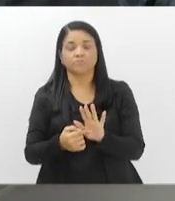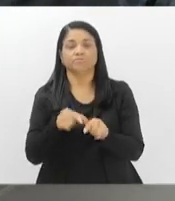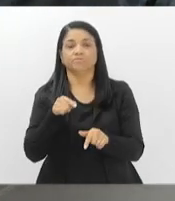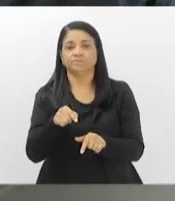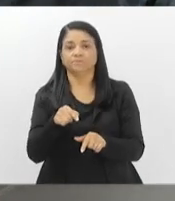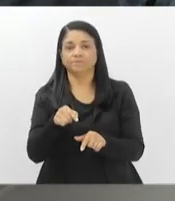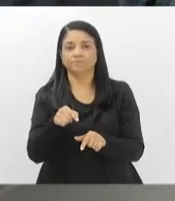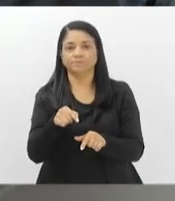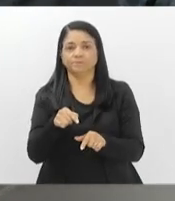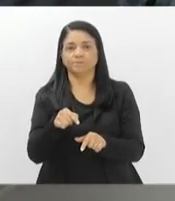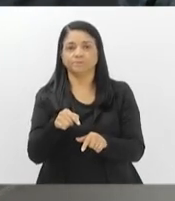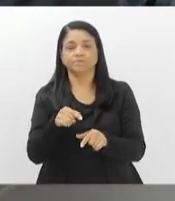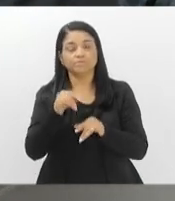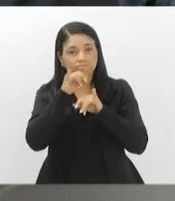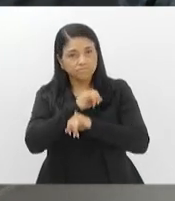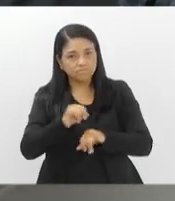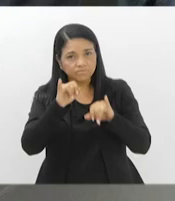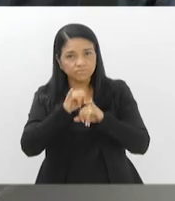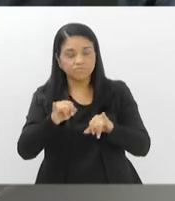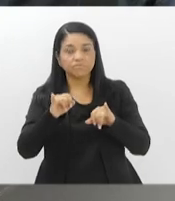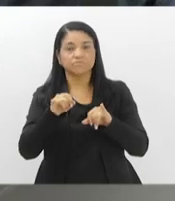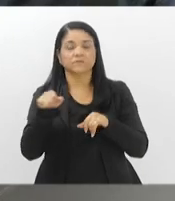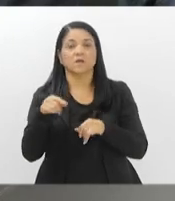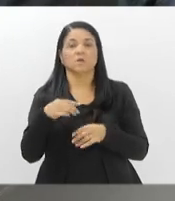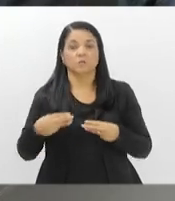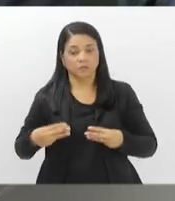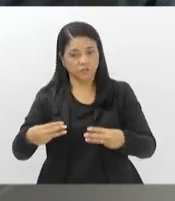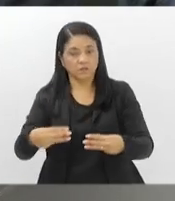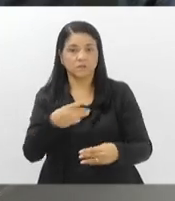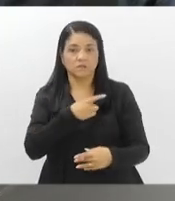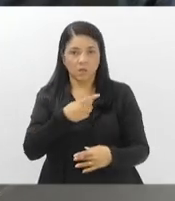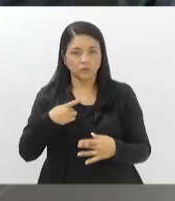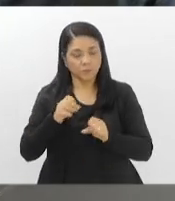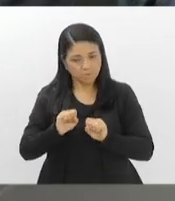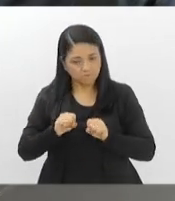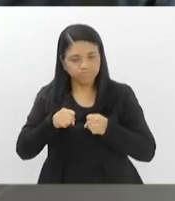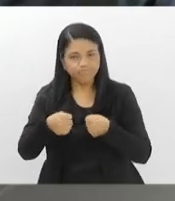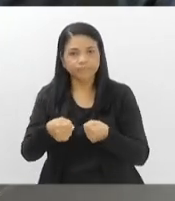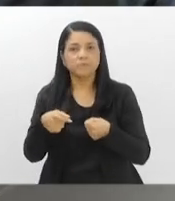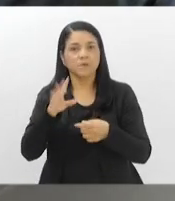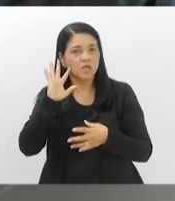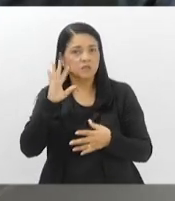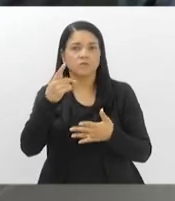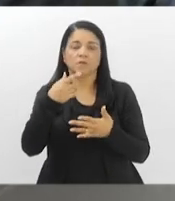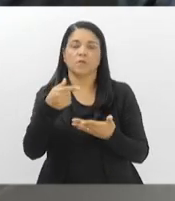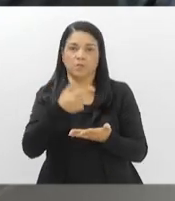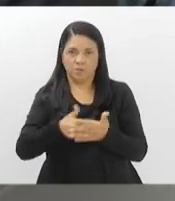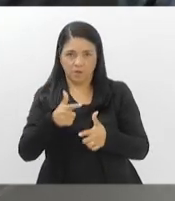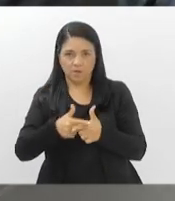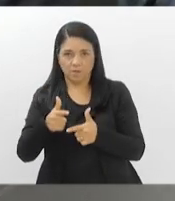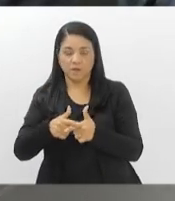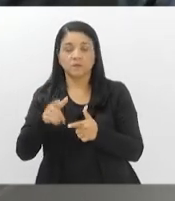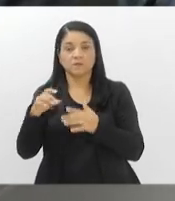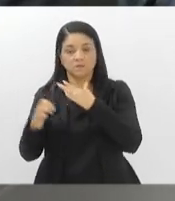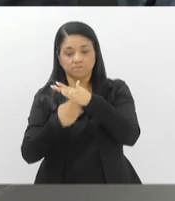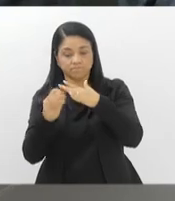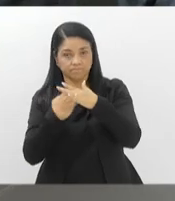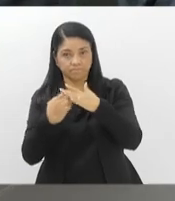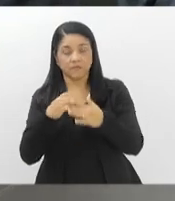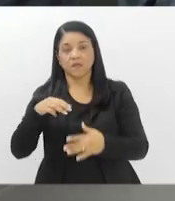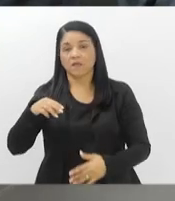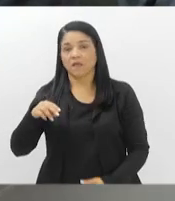eh notícias que o Ministério da Saúde também tá bem empenhado obviamente resolver a questão da importância da agência reguladora